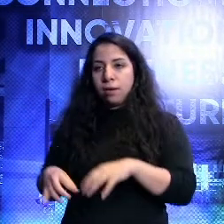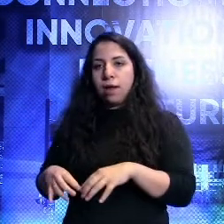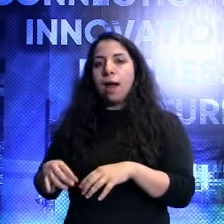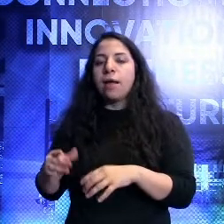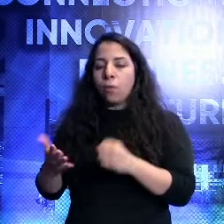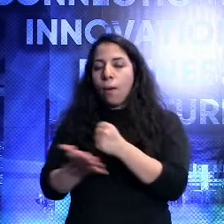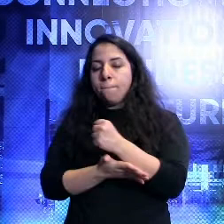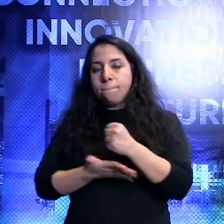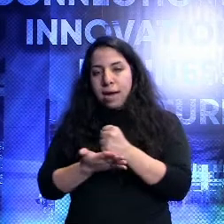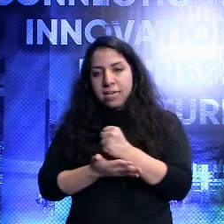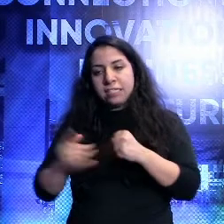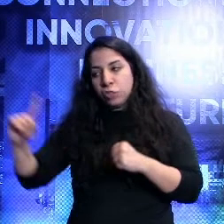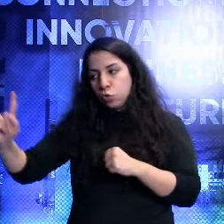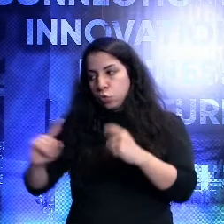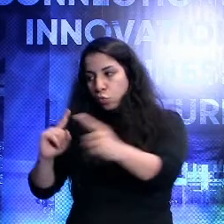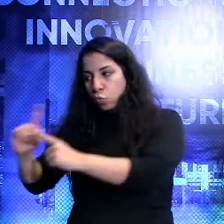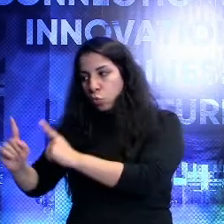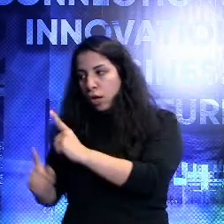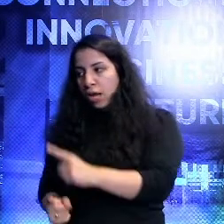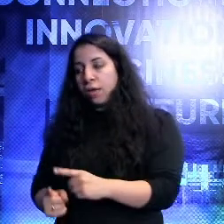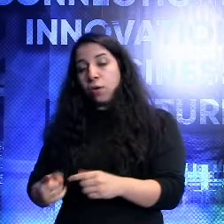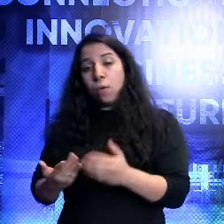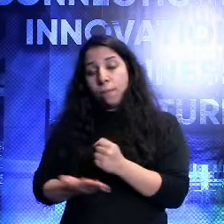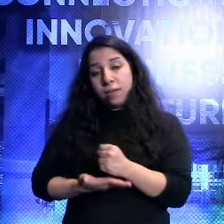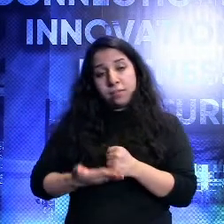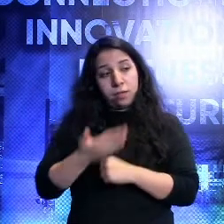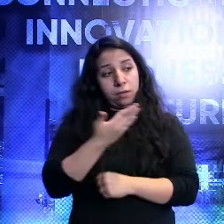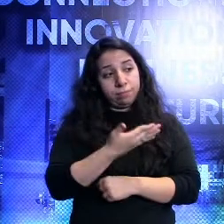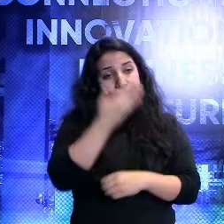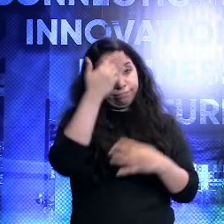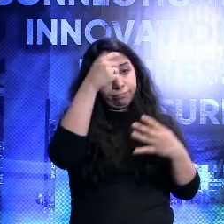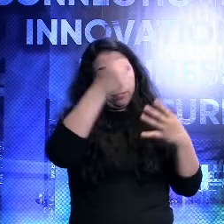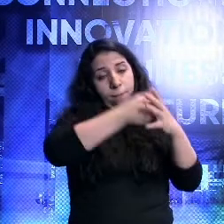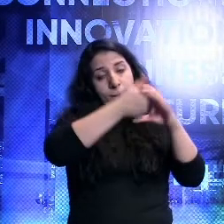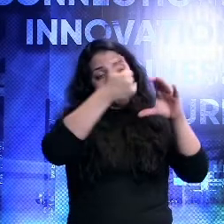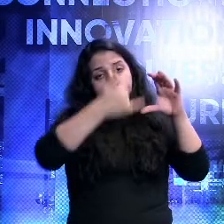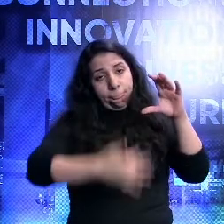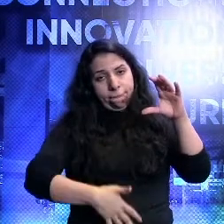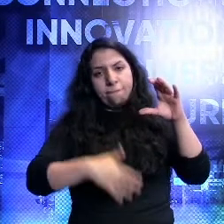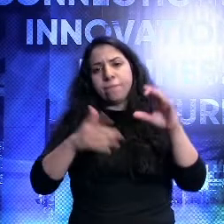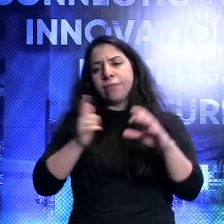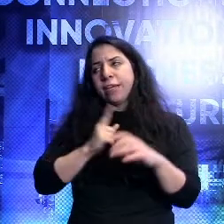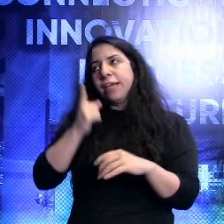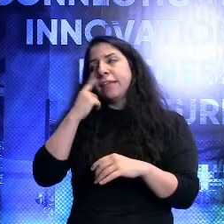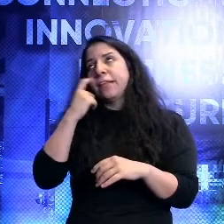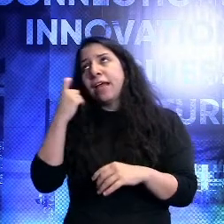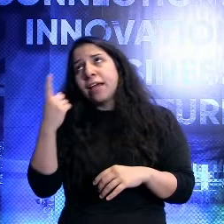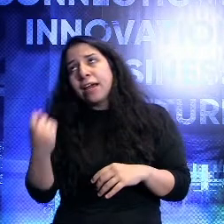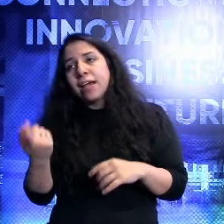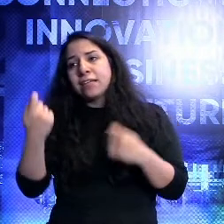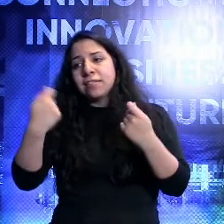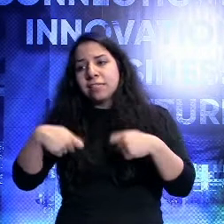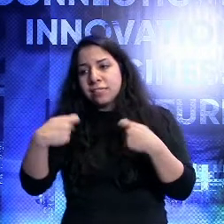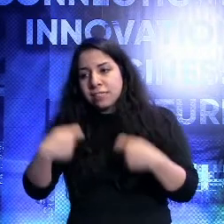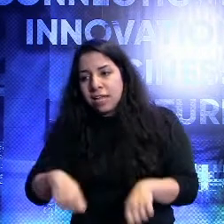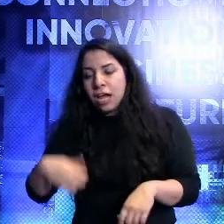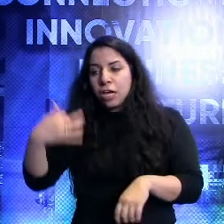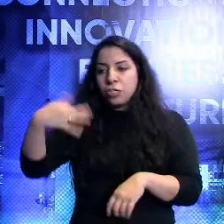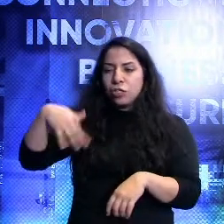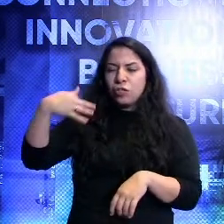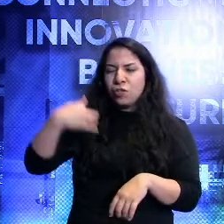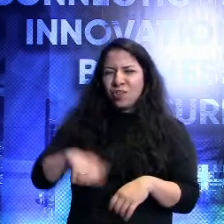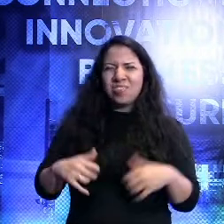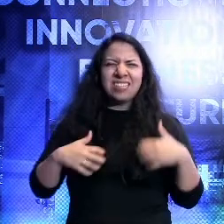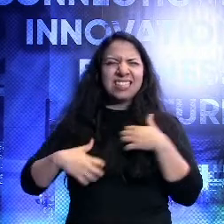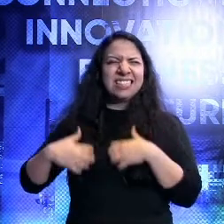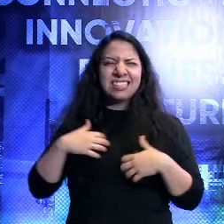dados, por esses atributos, certo? E aí depois eu tenho interesses, necessidades, frustrações, dores, ganhos, as redes sociais que essa pessoa